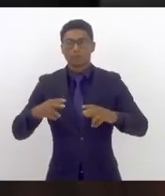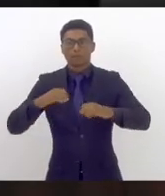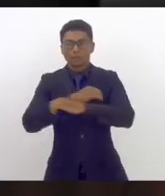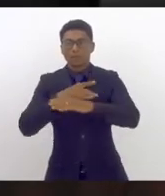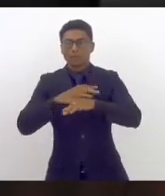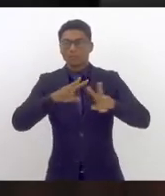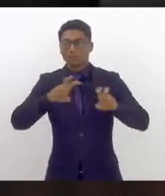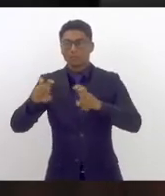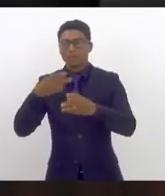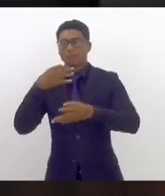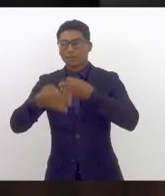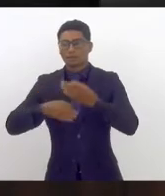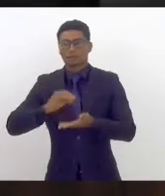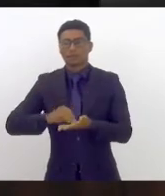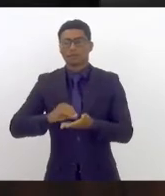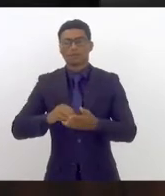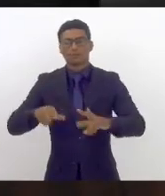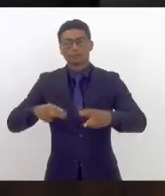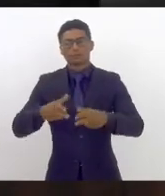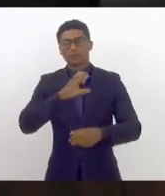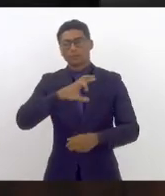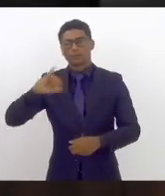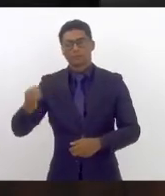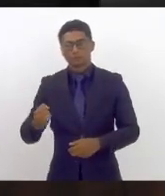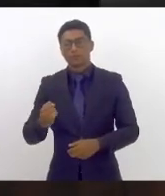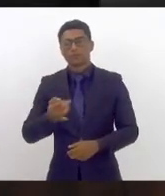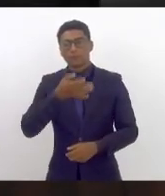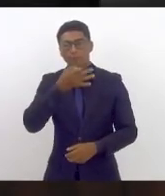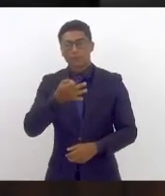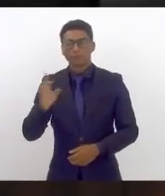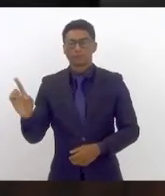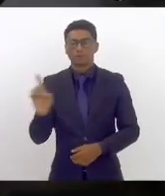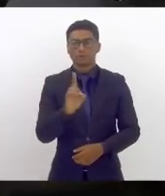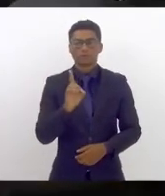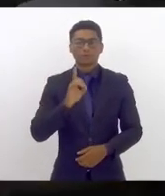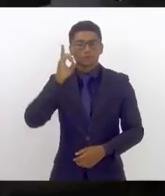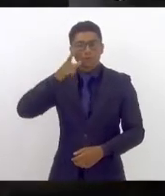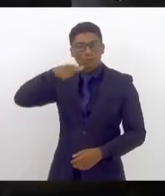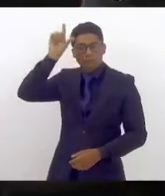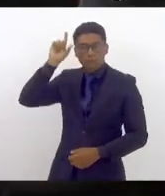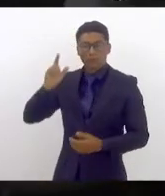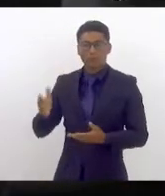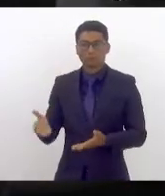para emitir parecer pela comissão da Justiça Deputado Luiz Paulo